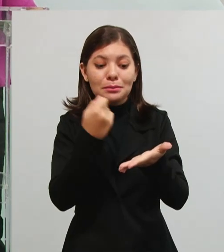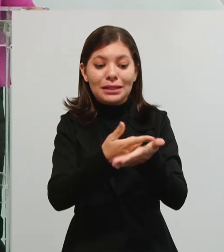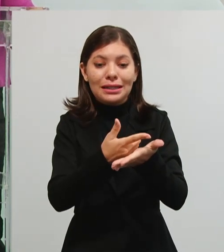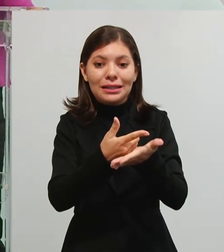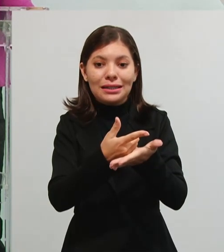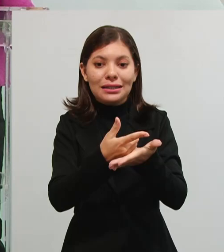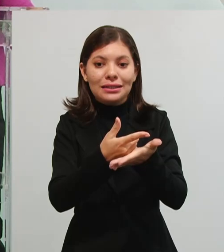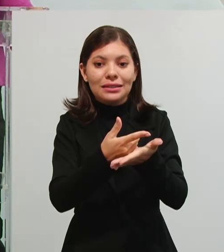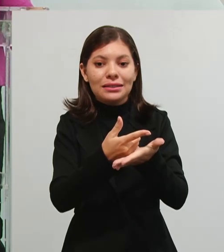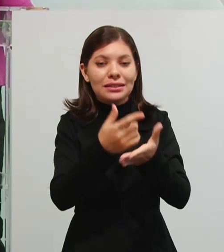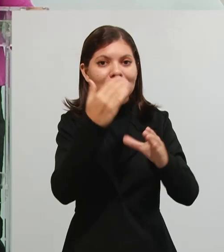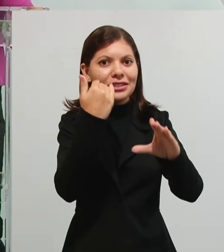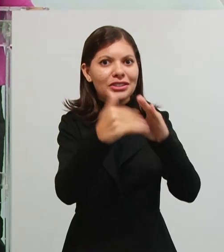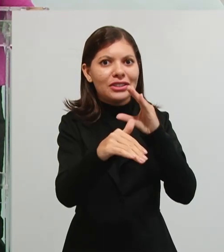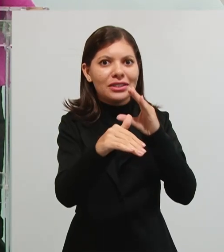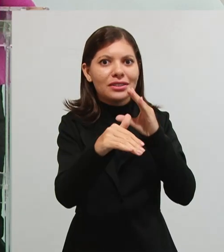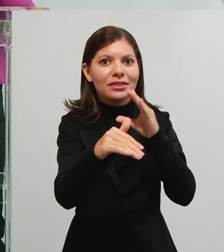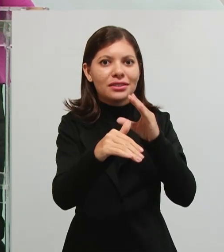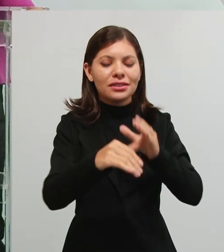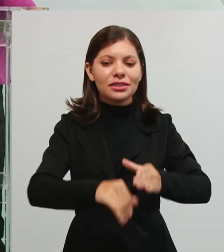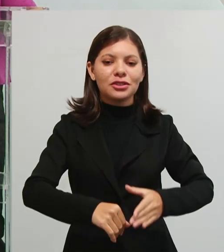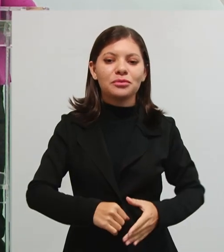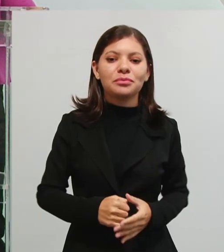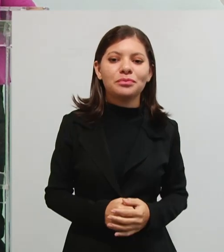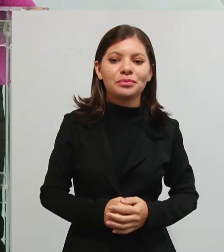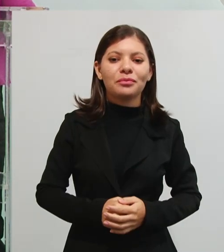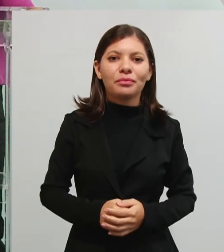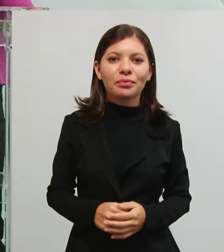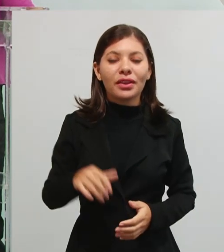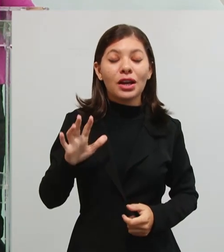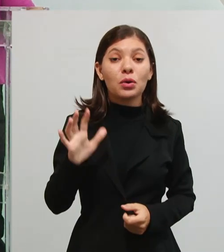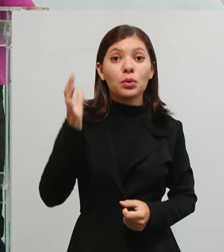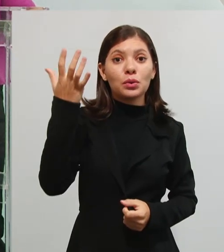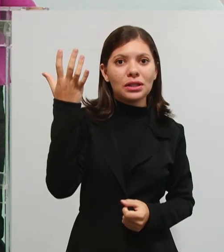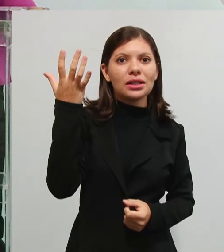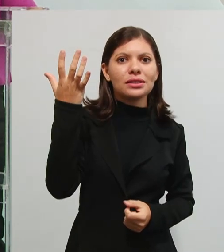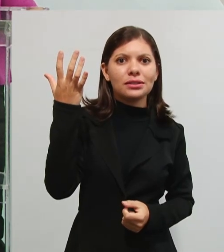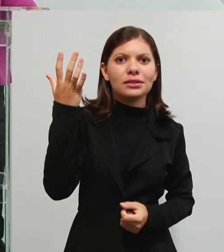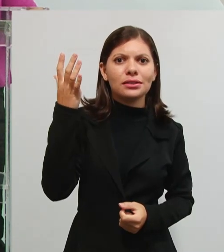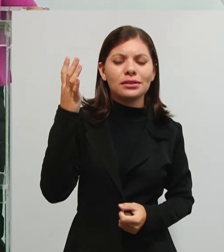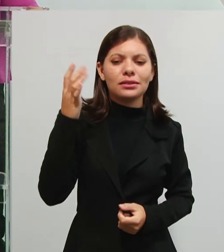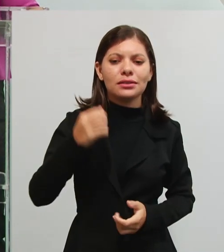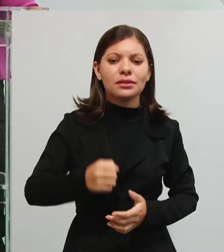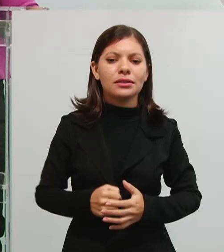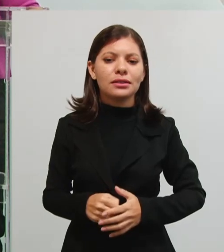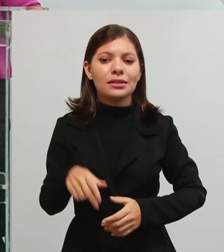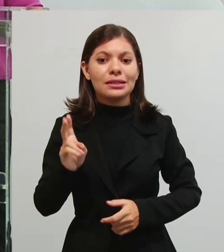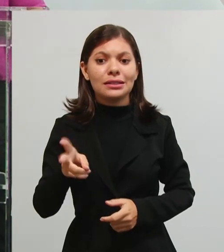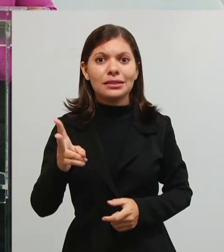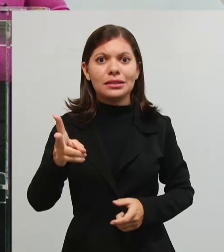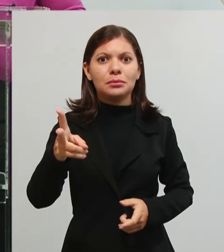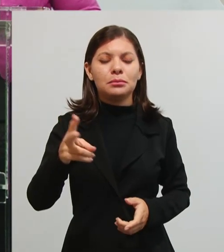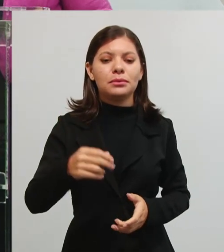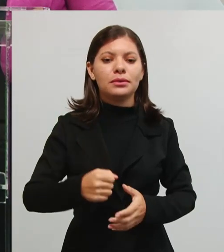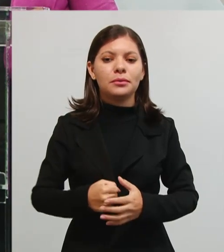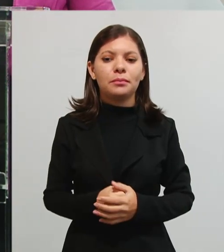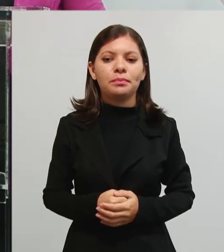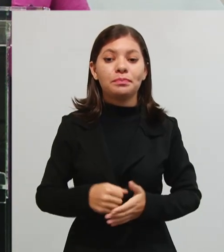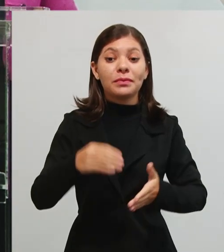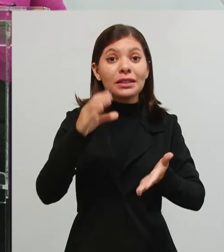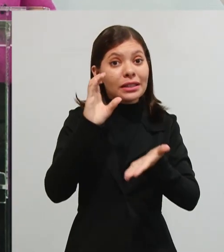Serasa. Quem nunca, né? Acontece muito. É raro, mas acontece muito. Então, pessoal,